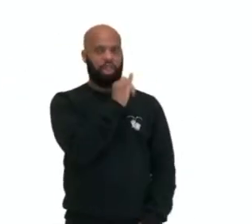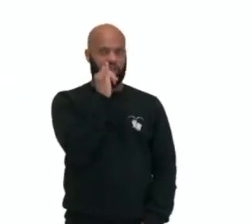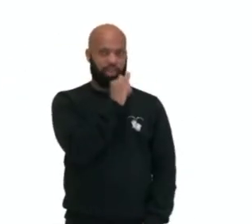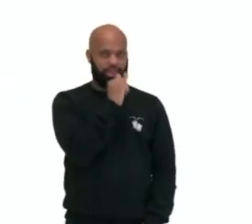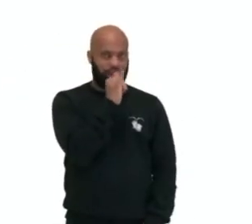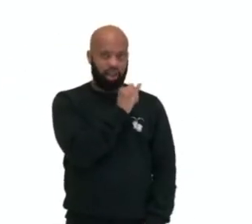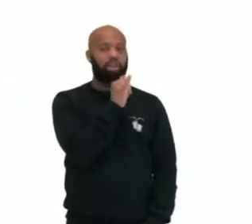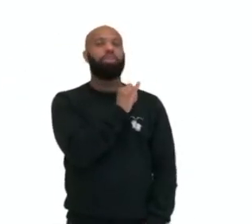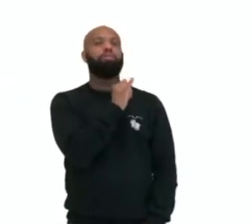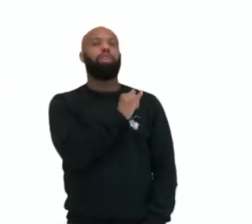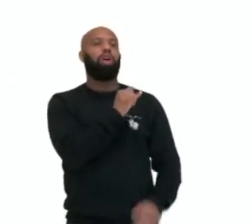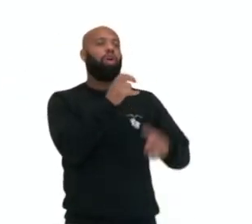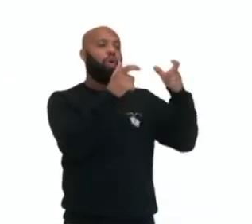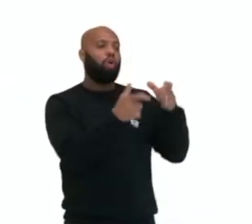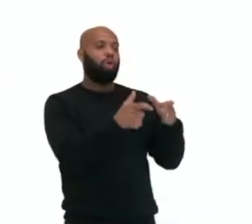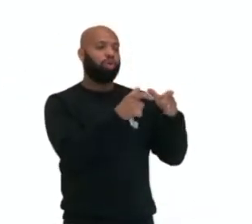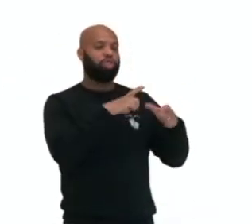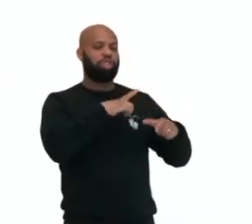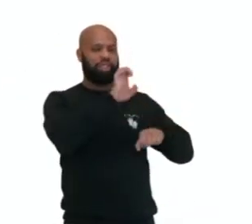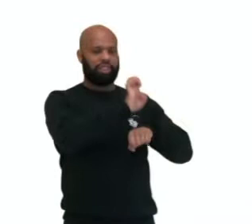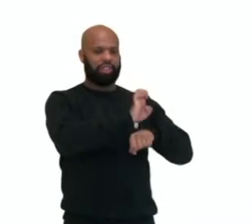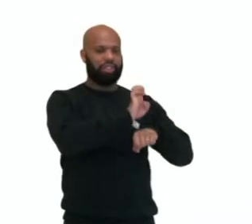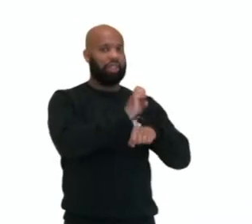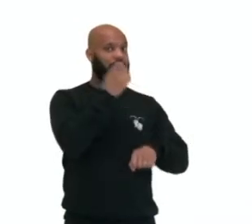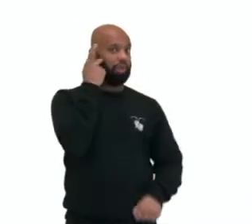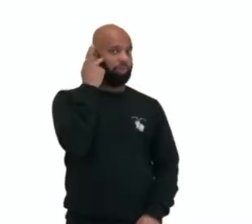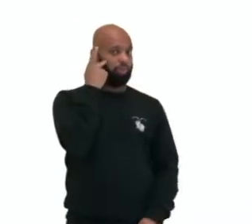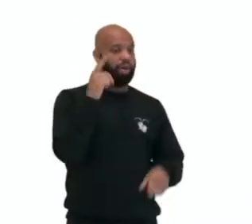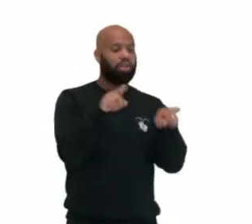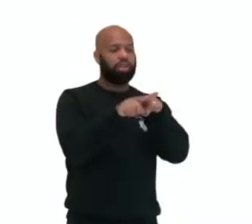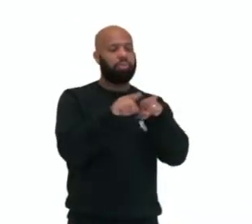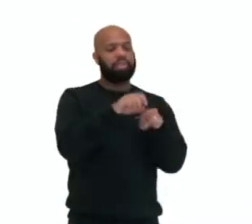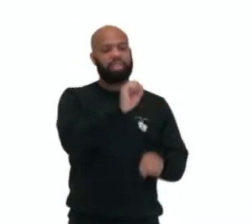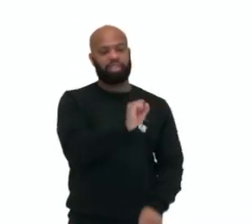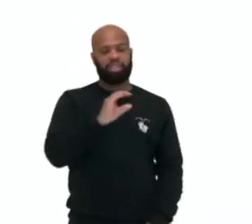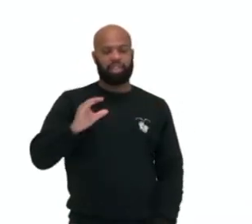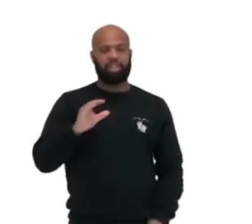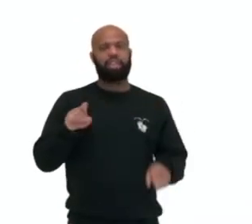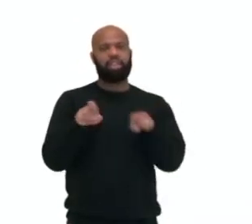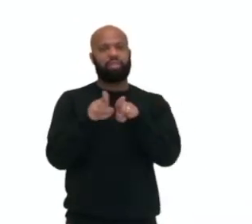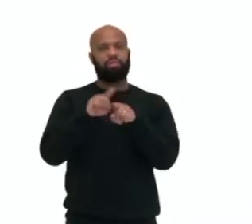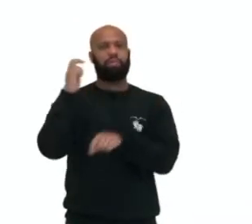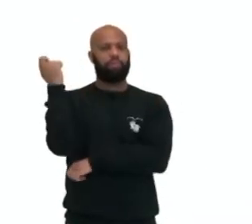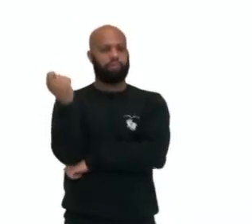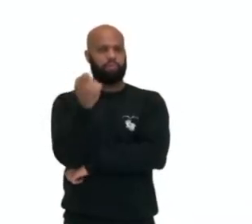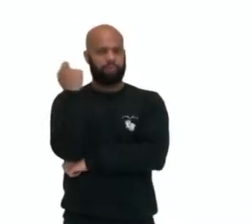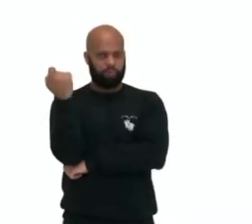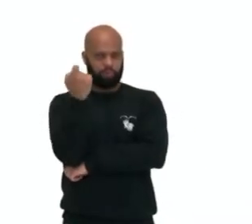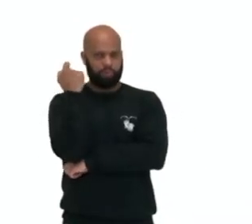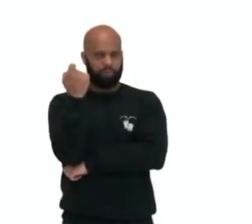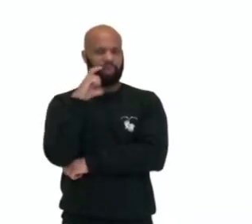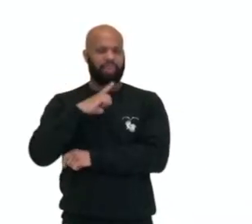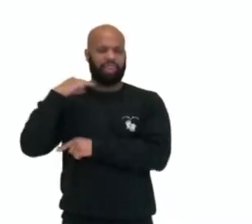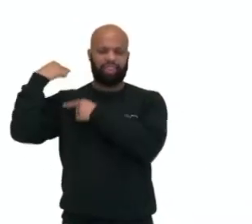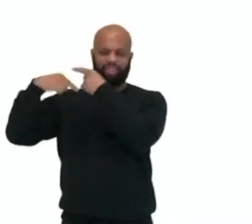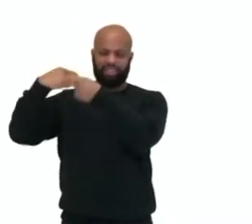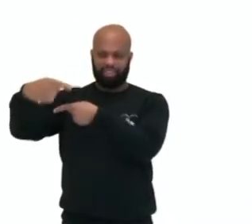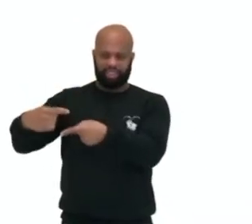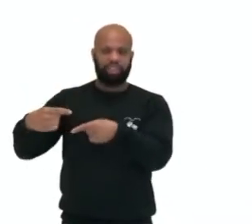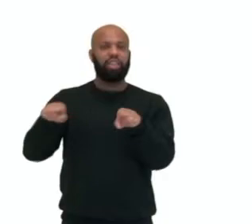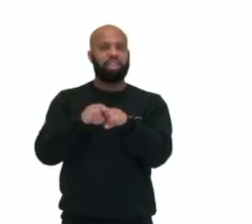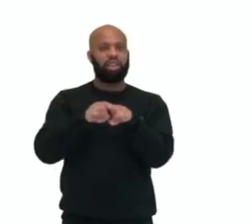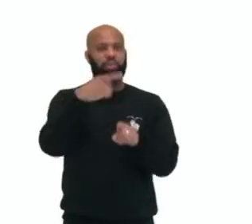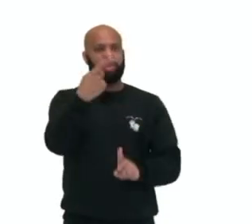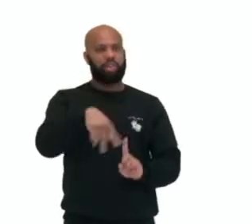que se instalaram nos estados de São Paulo, Santa Catarina e Rio Grande do Sul, e também aqui